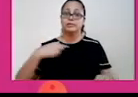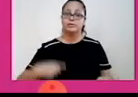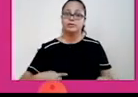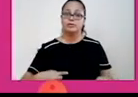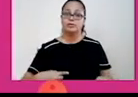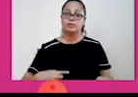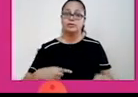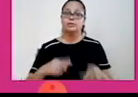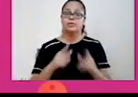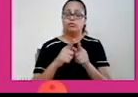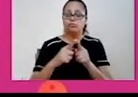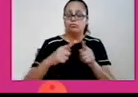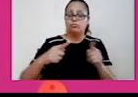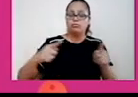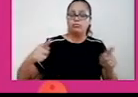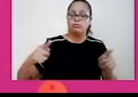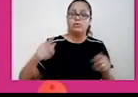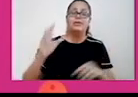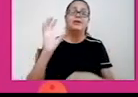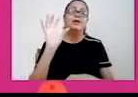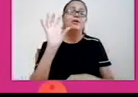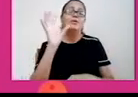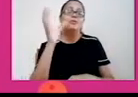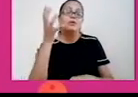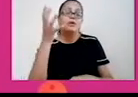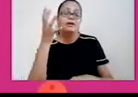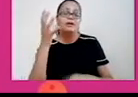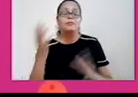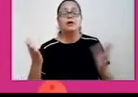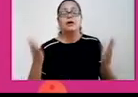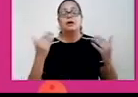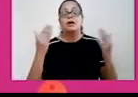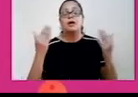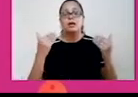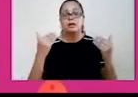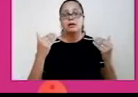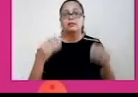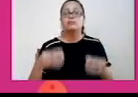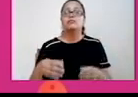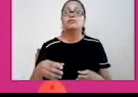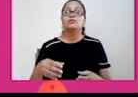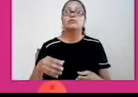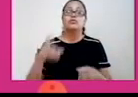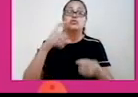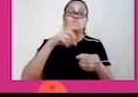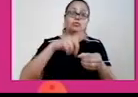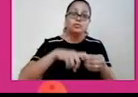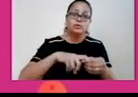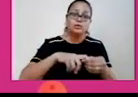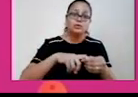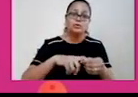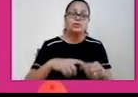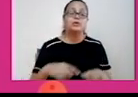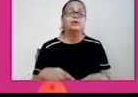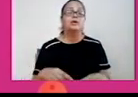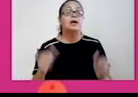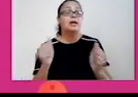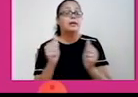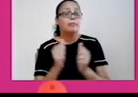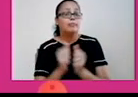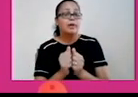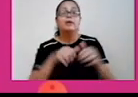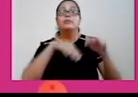grande extensão territorial, então o clima ele fica mais quente em direção ao interior. E nas proximidades do litoral, né, do